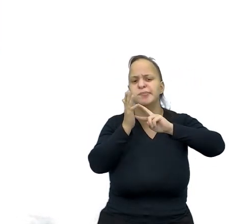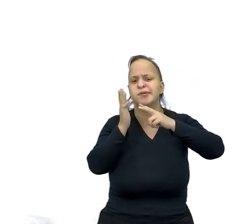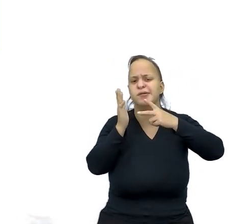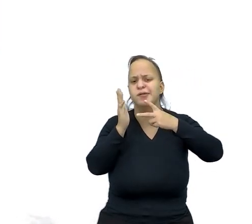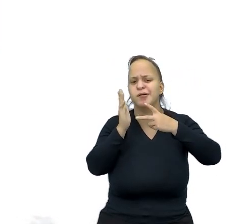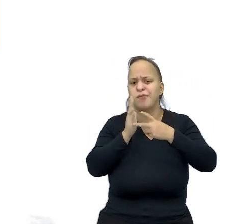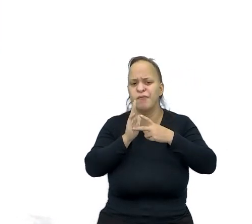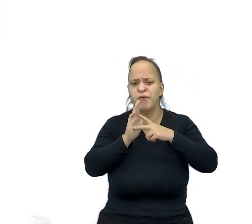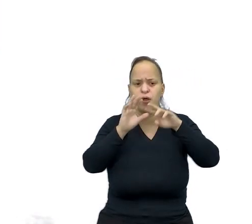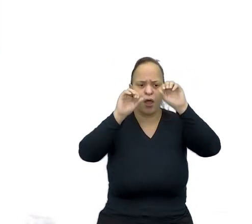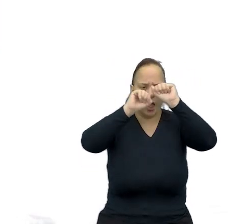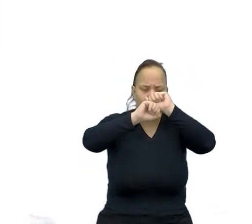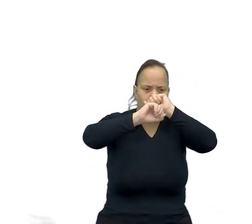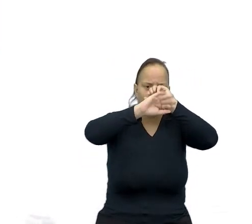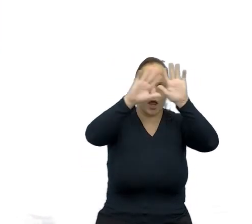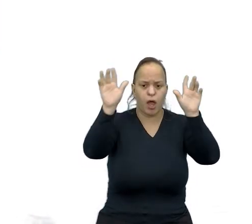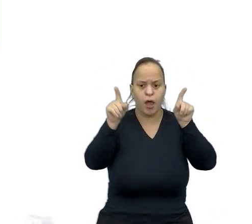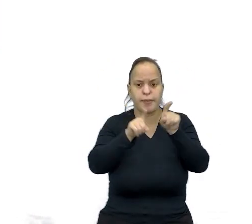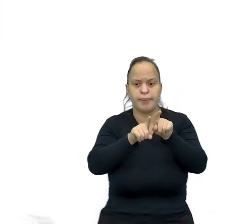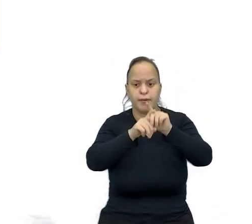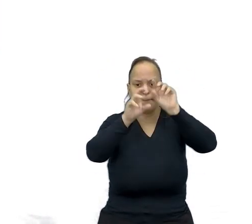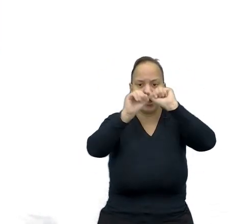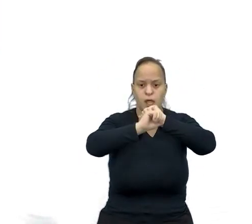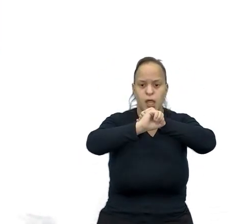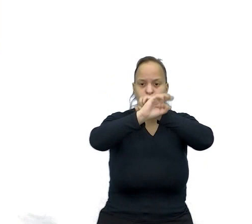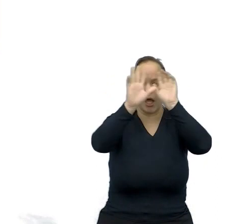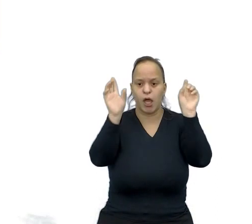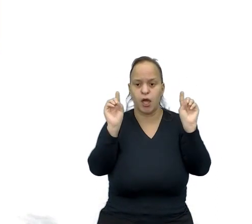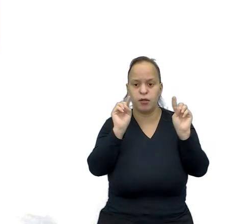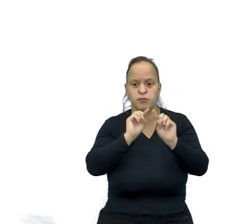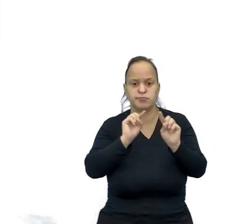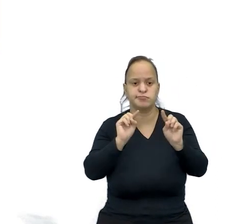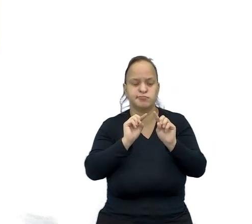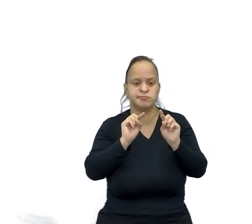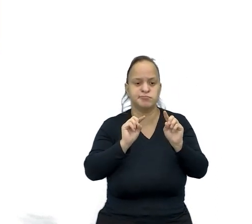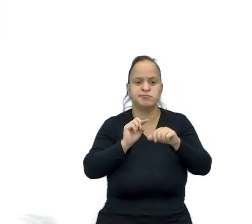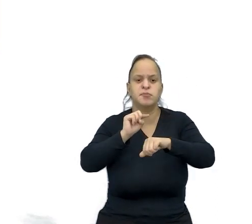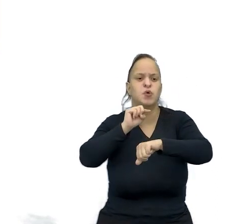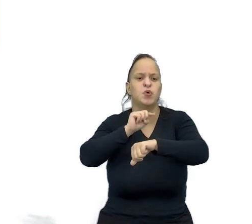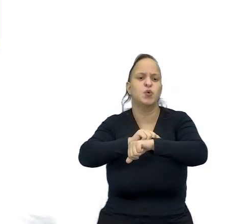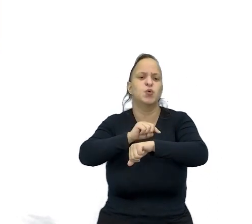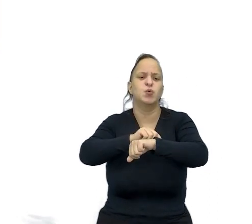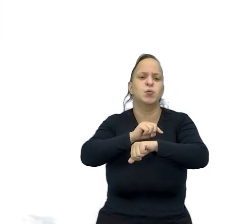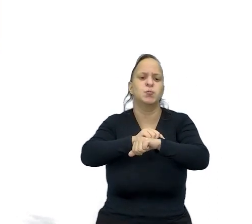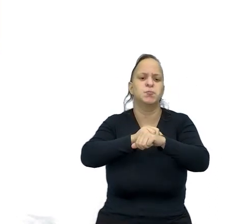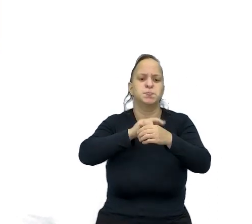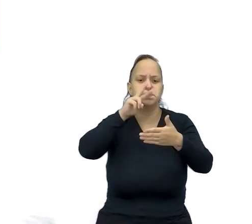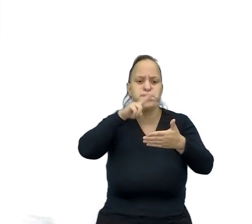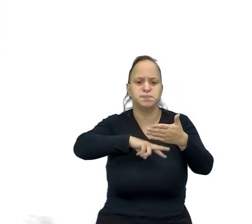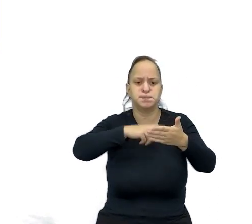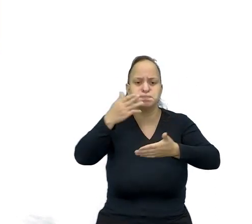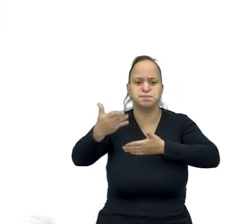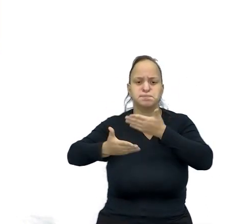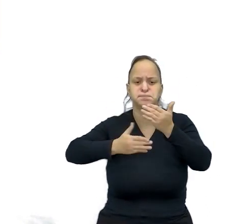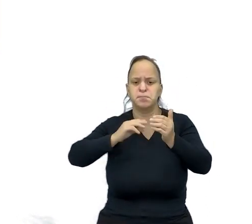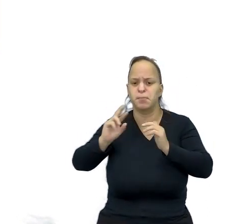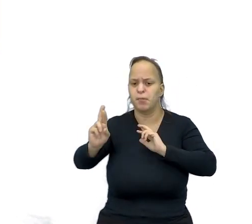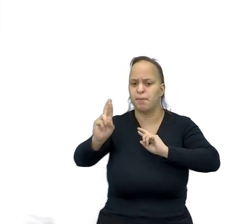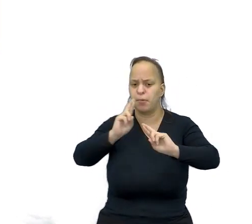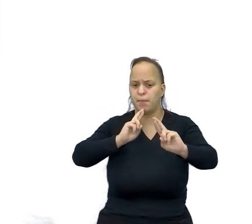sentidos explícitos. Durante, então a leitura coletiva e colaborativa, a socialização das